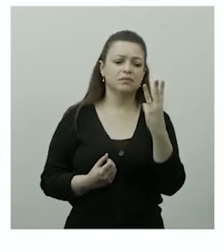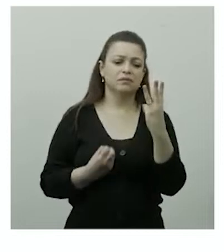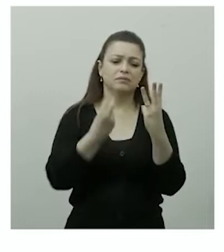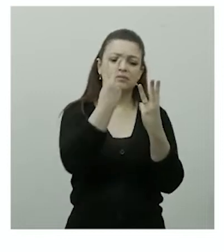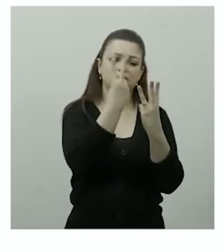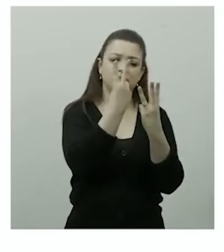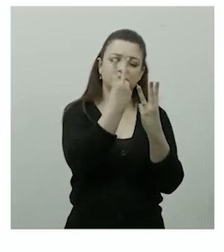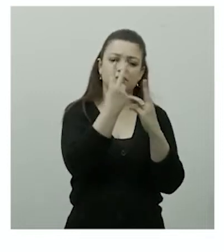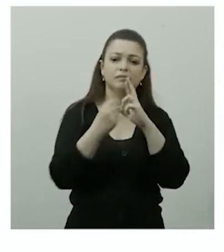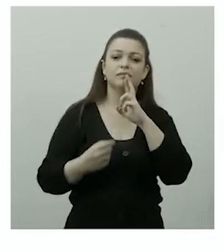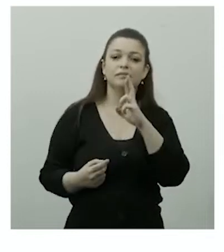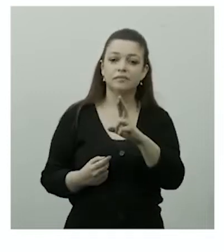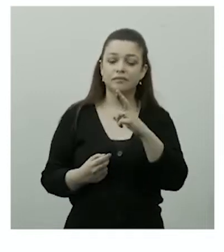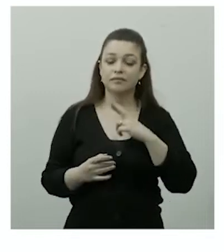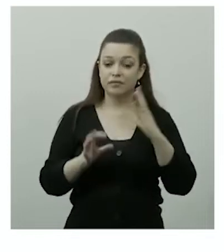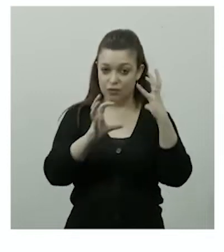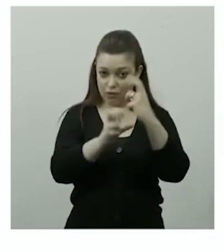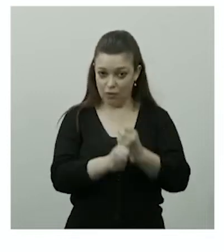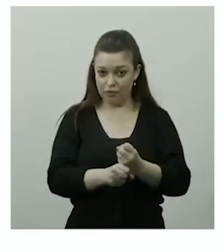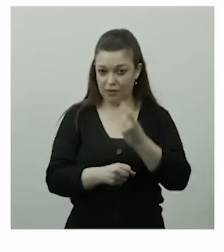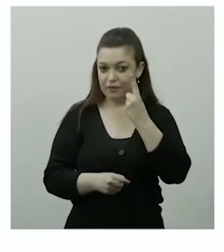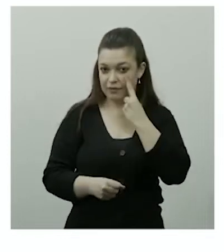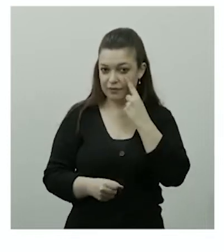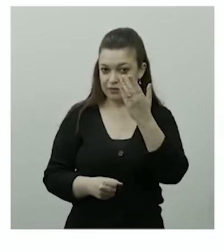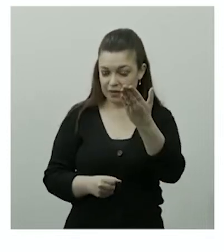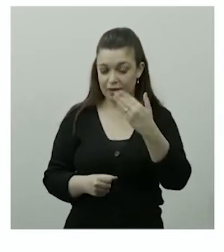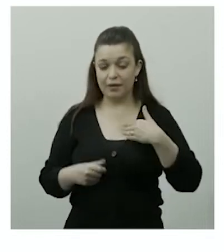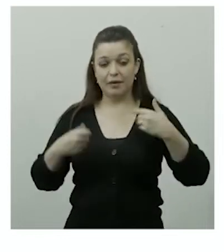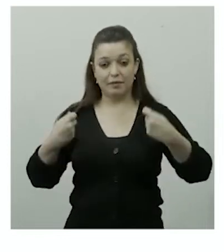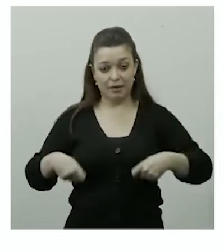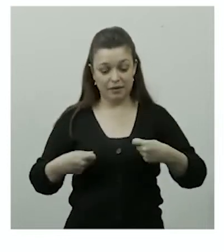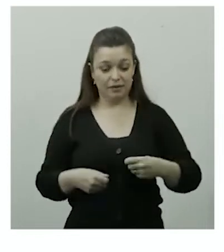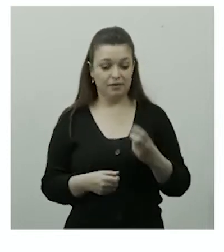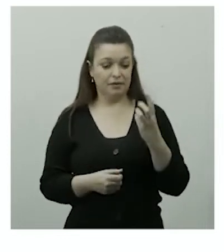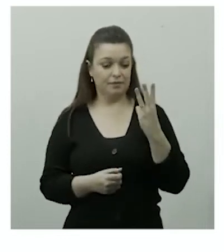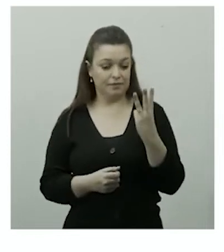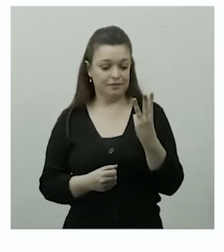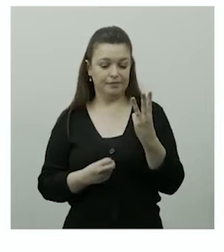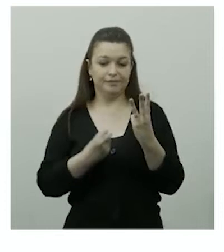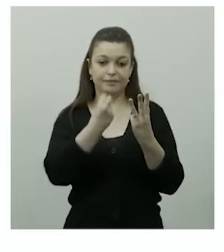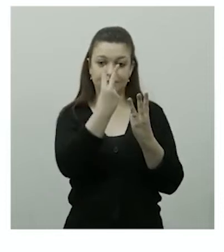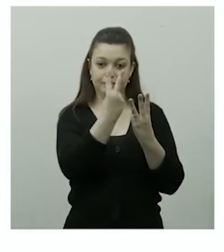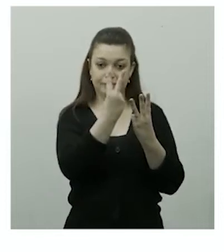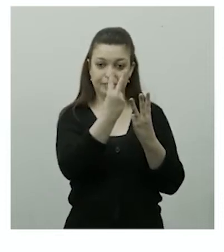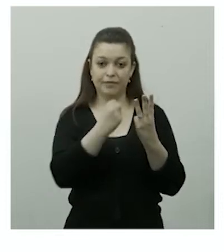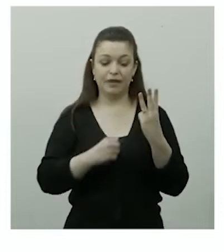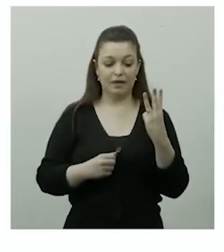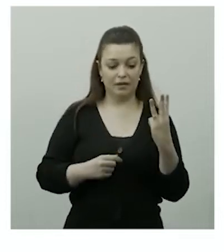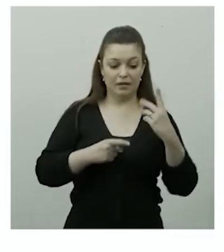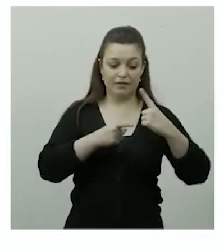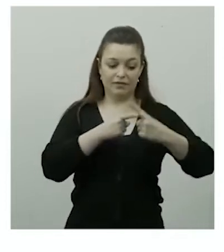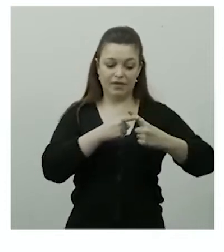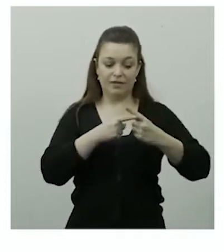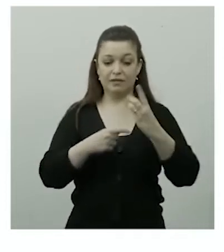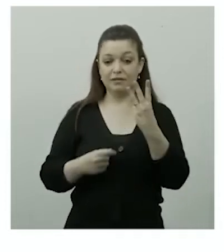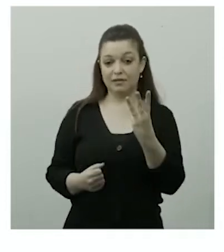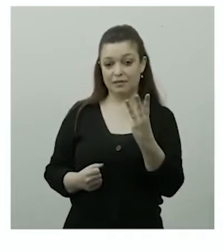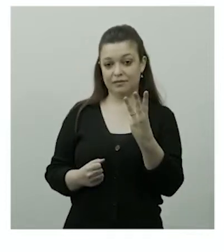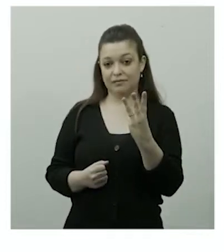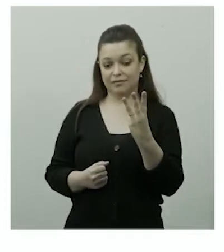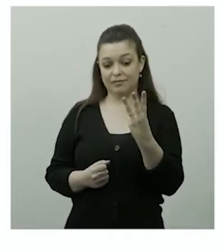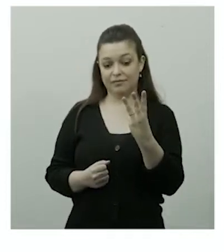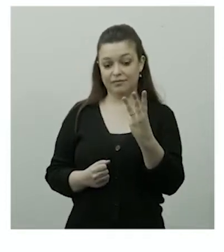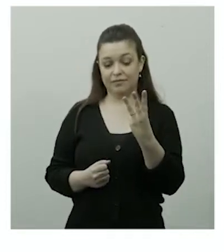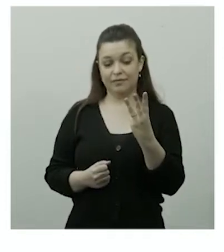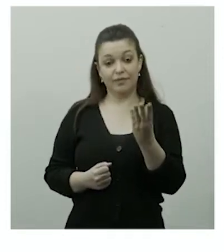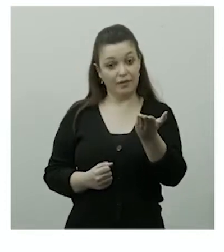hein? Vamos resolver aqui comigo? A gente precisa 3 ao quadrado é 3 vezes o 3. Vamos